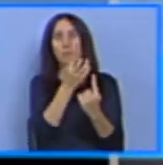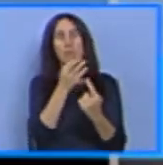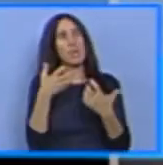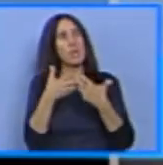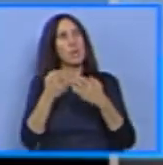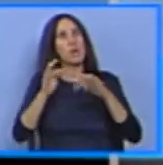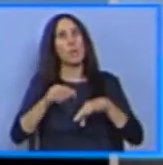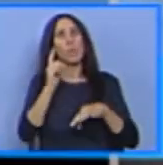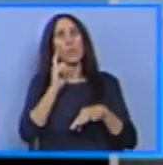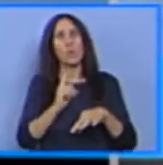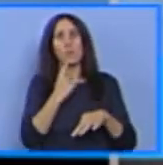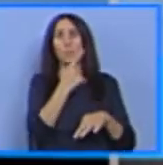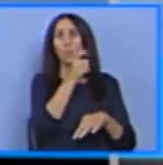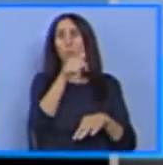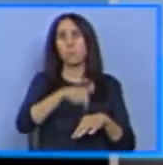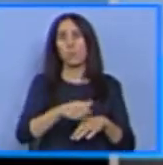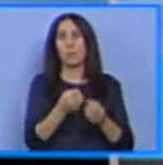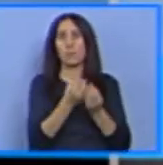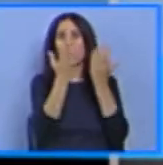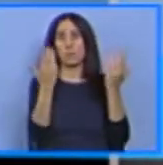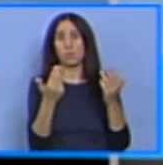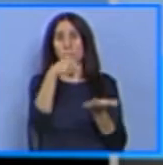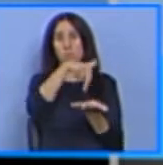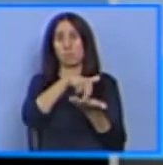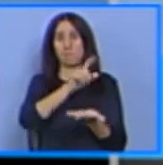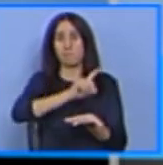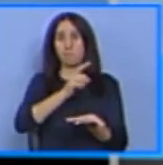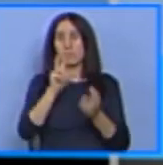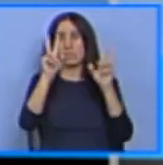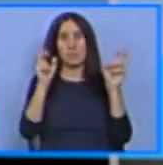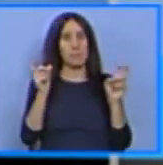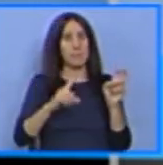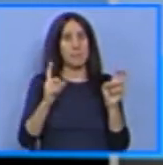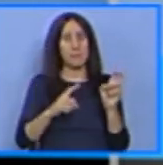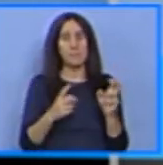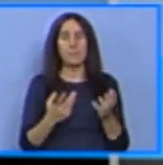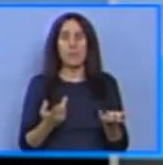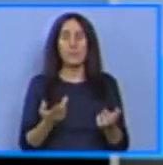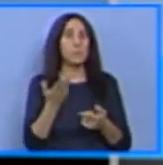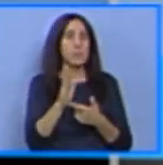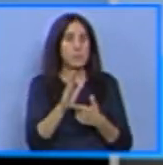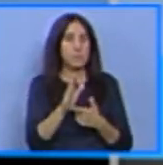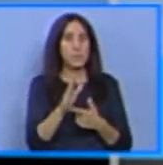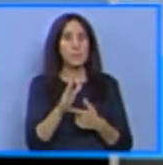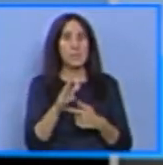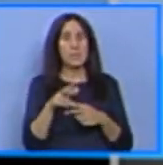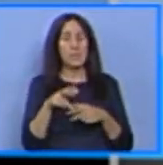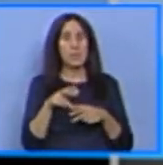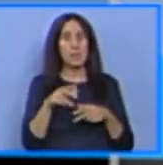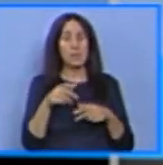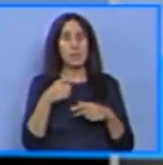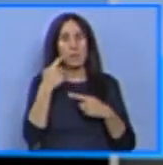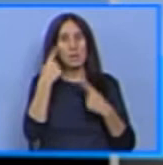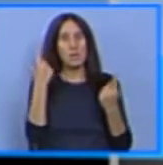primeira pergunta que fazem logo na primeira aparição, e isso é um tema recorrente. Por exemplo, na grande reportagem que sai no Século,